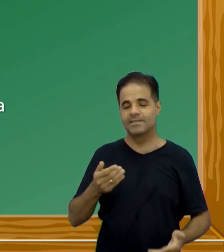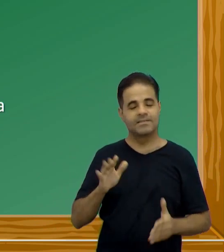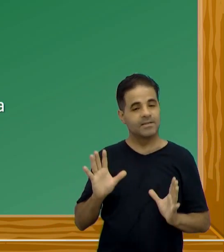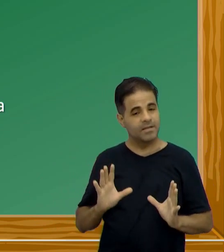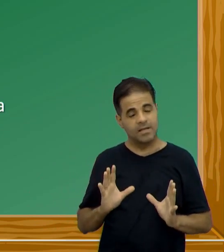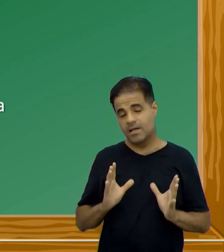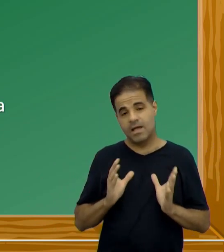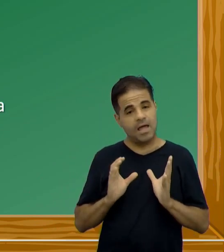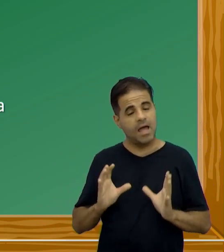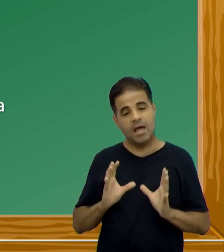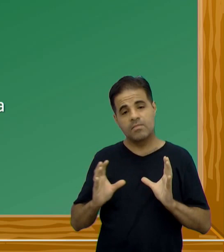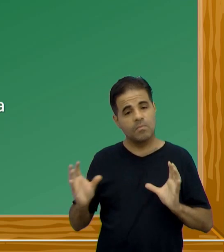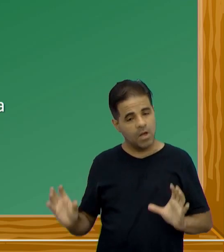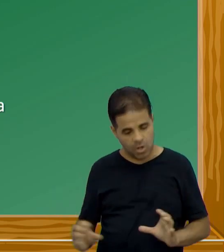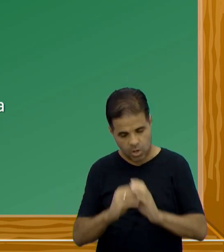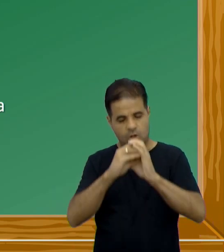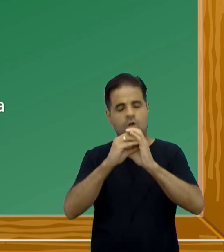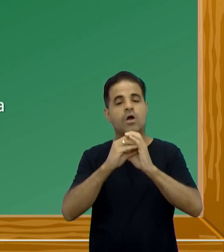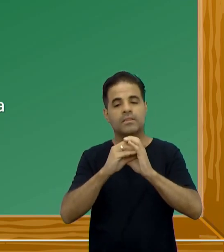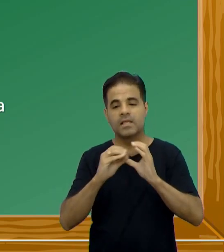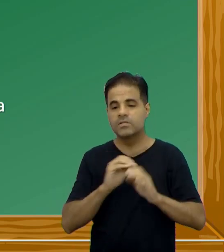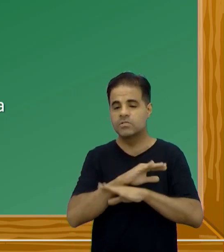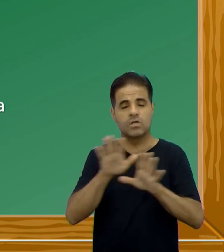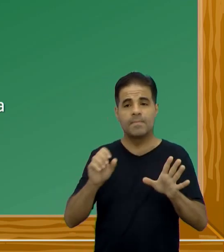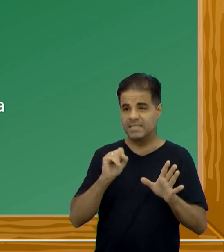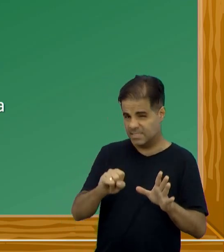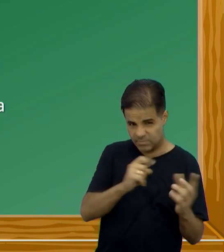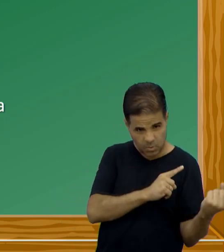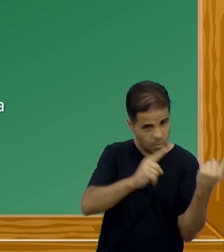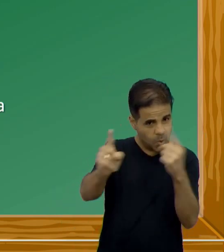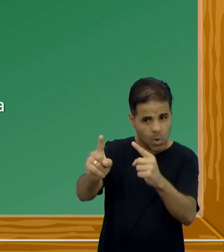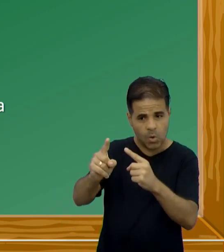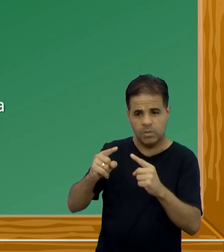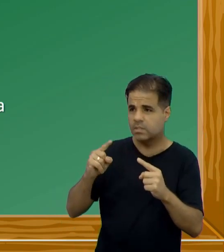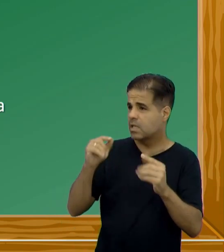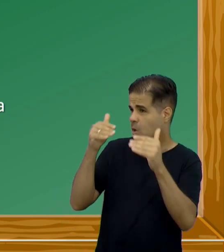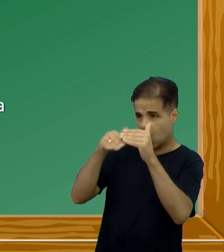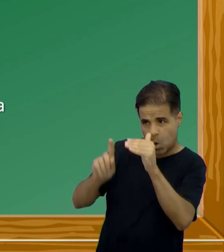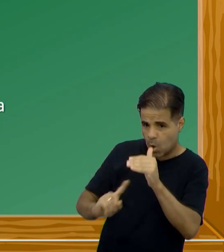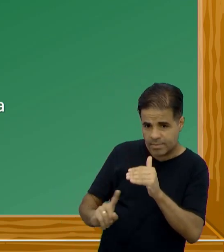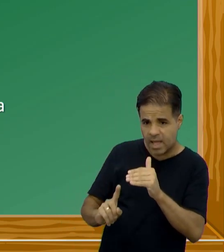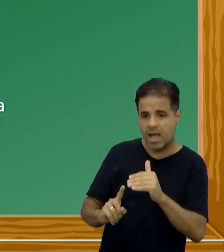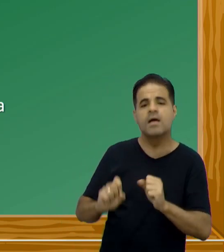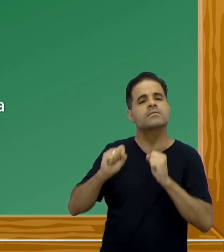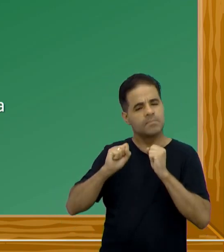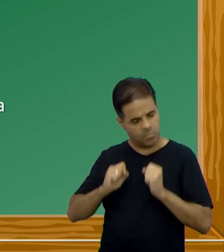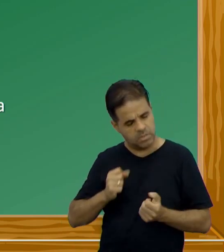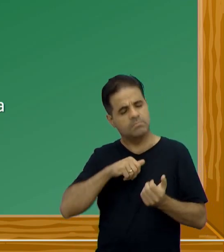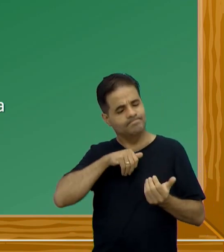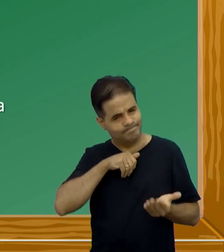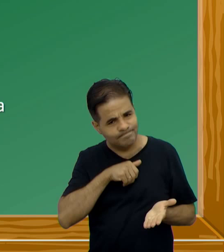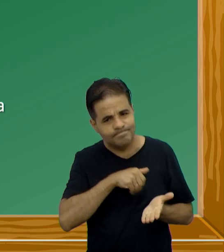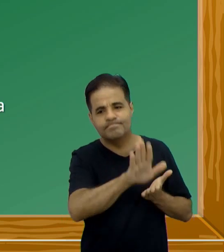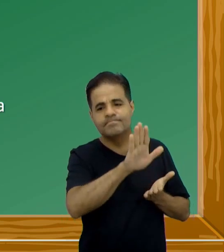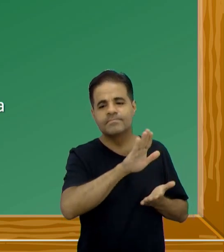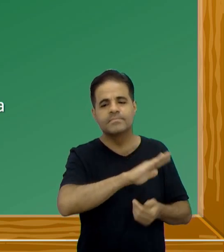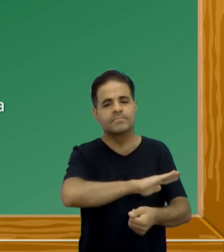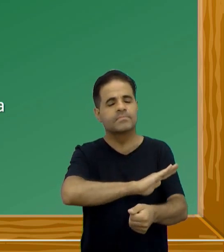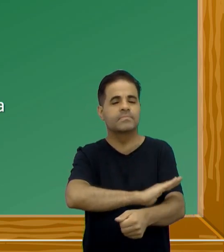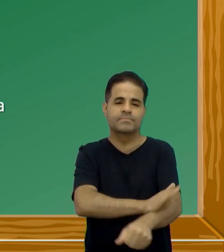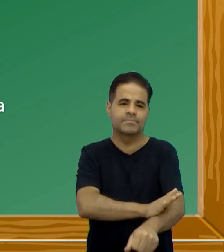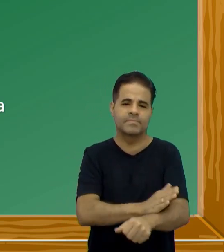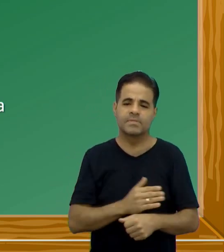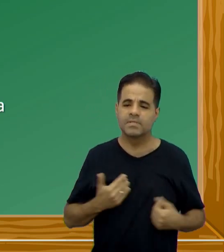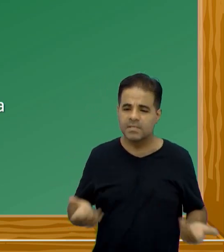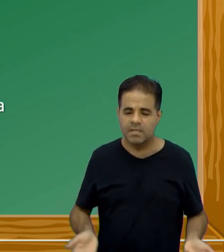cota, né? Mas se você for contra alguma ideia ou não concordar, você pode ser excluído. Então isso não é legal.